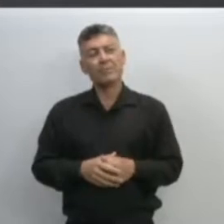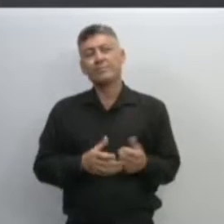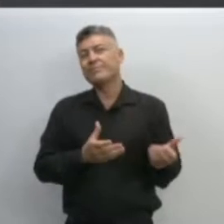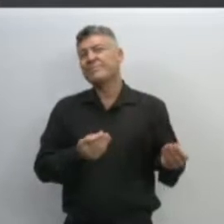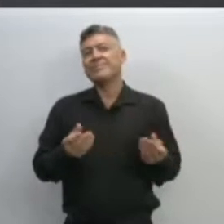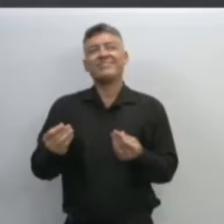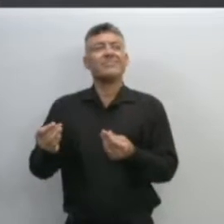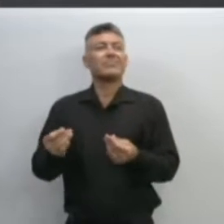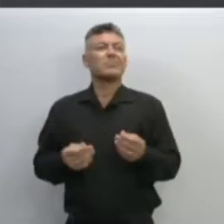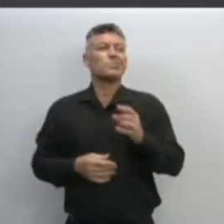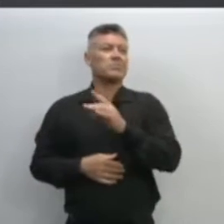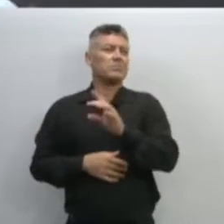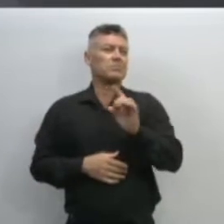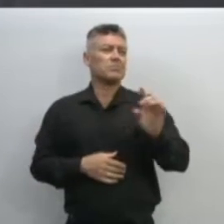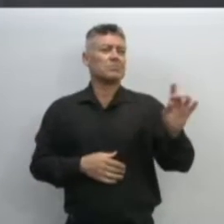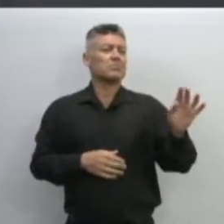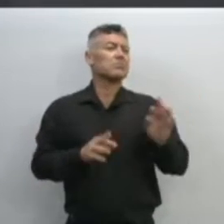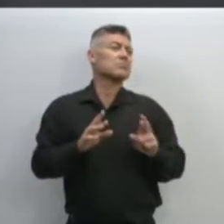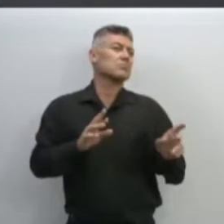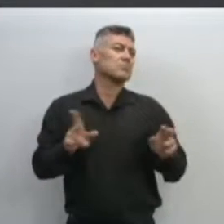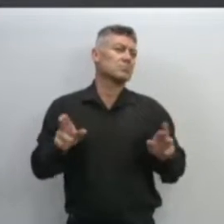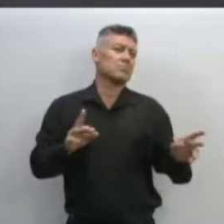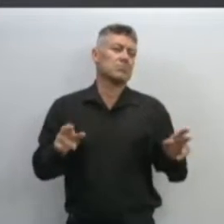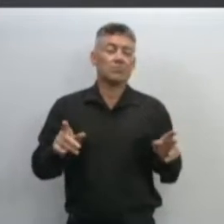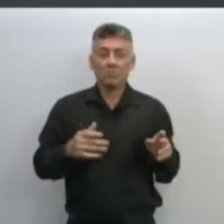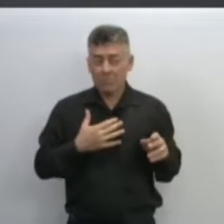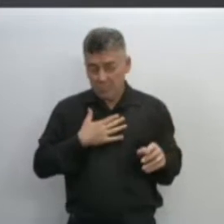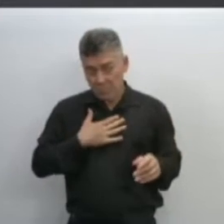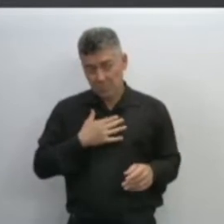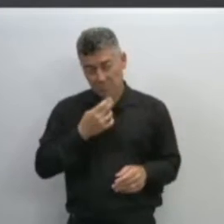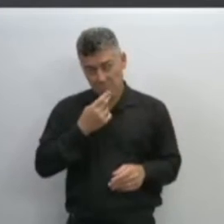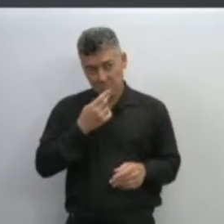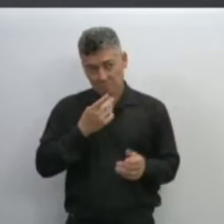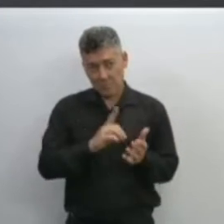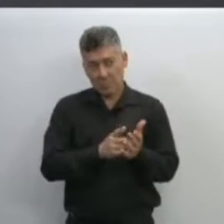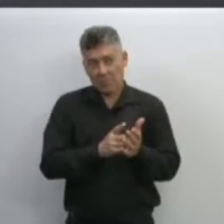cada um é em um estilo. Então, o que eu quero dizer, o